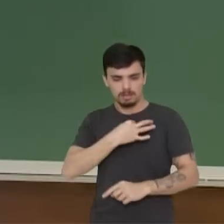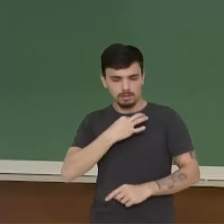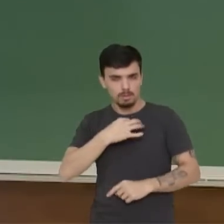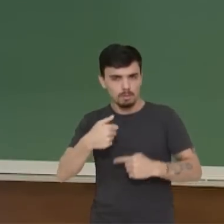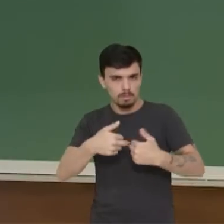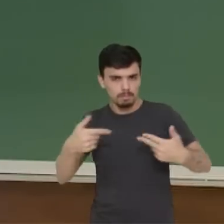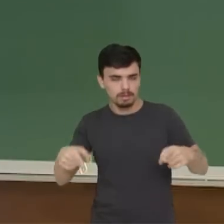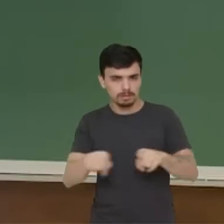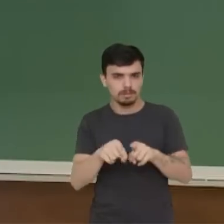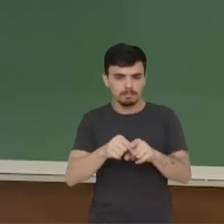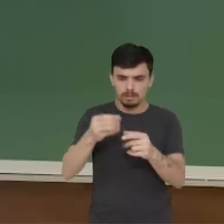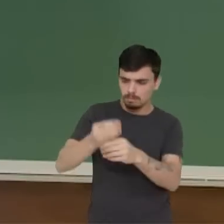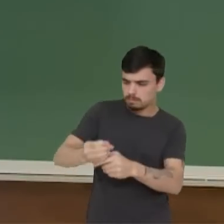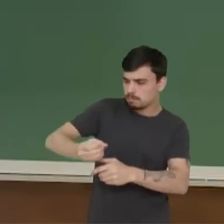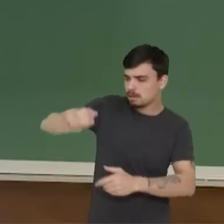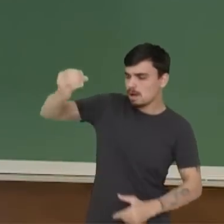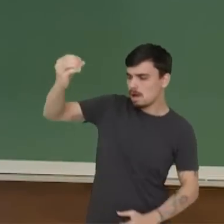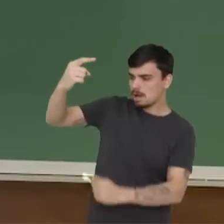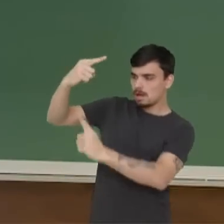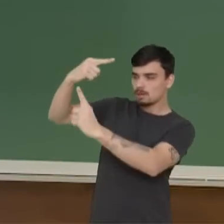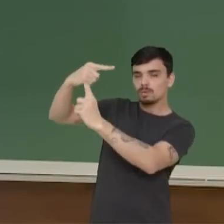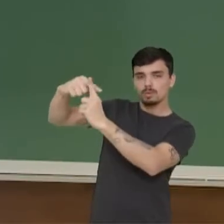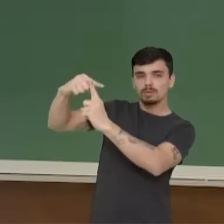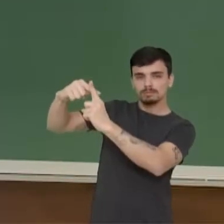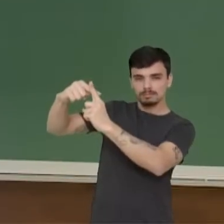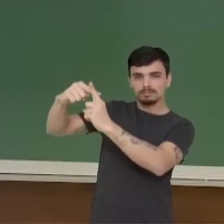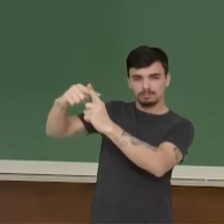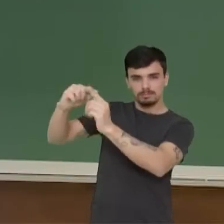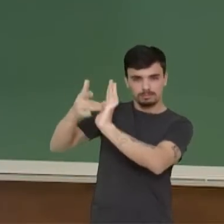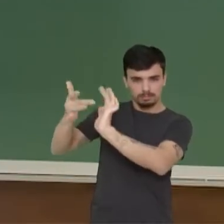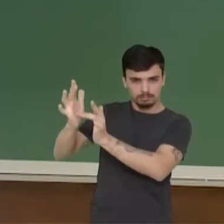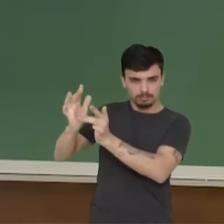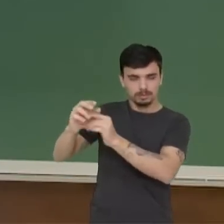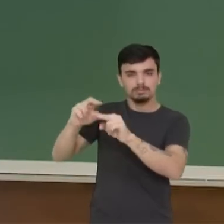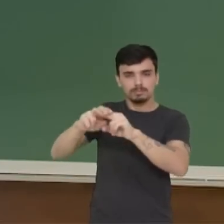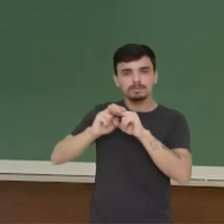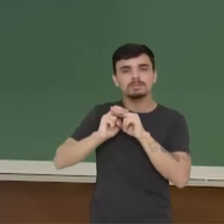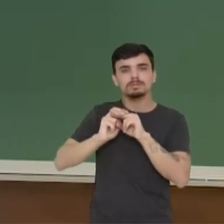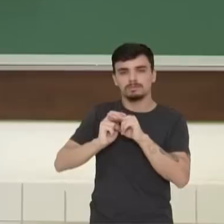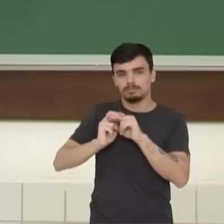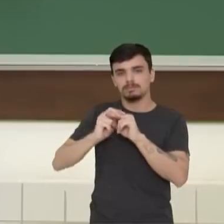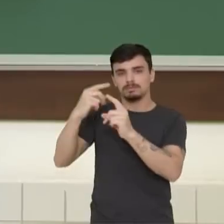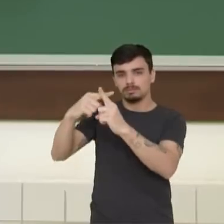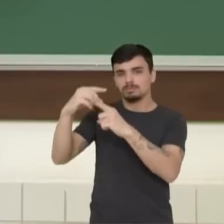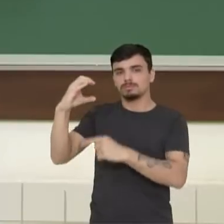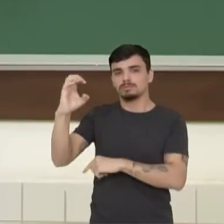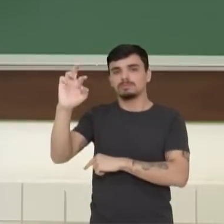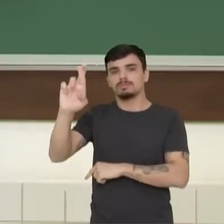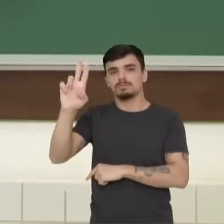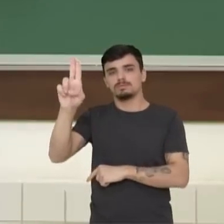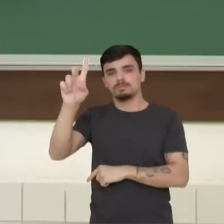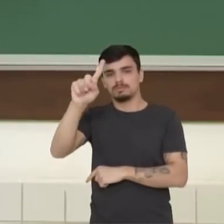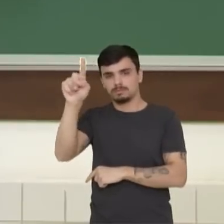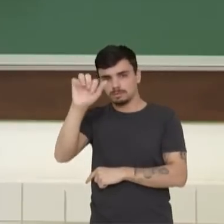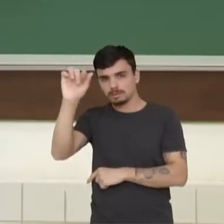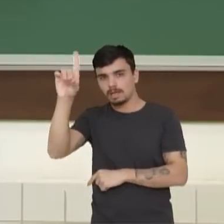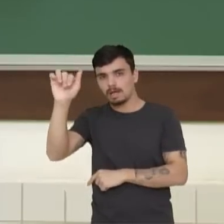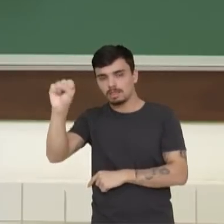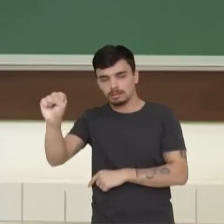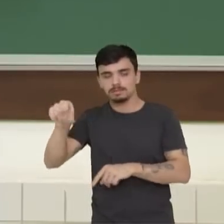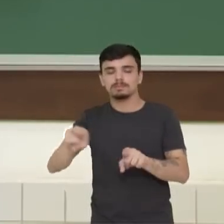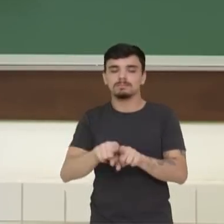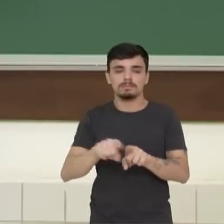nos brasões, e isso, então, eles vão ser chamados de cruzados. Bom, outros motivos por